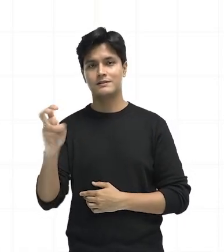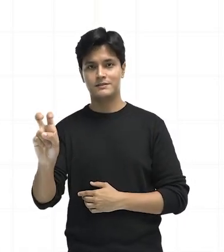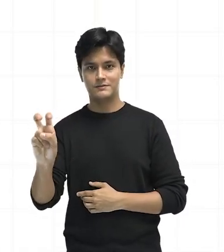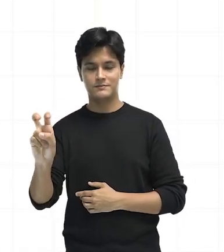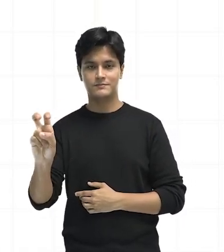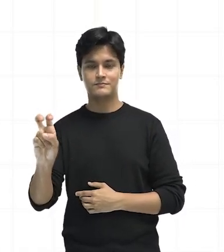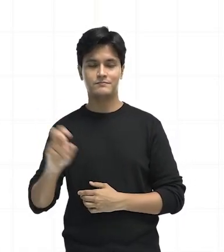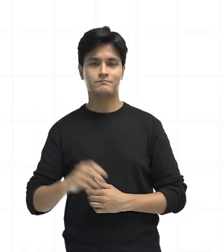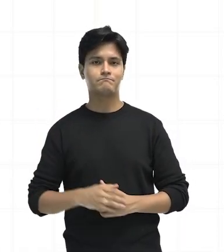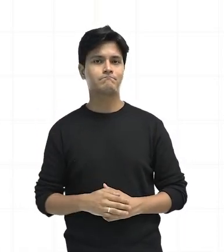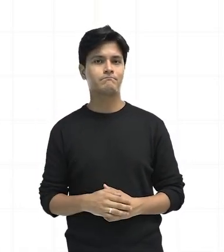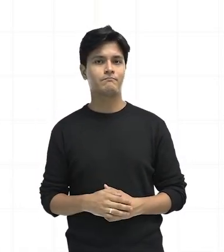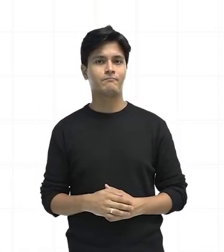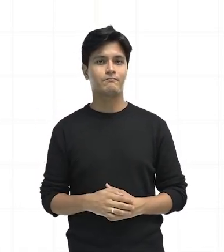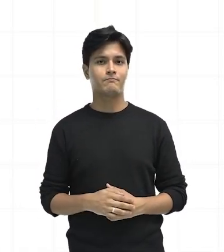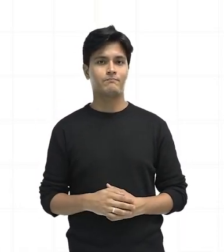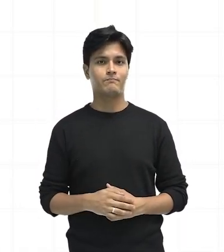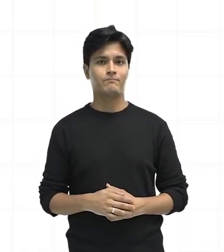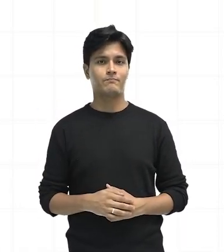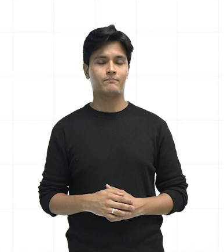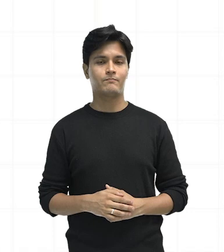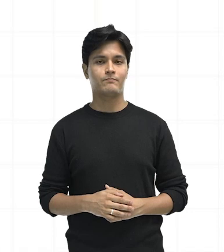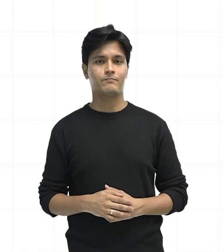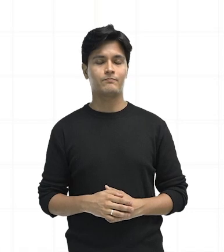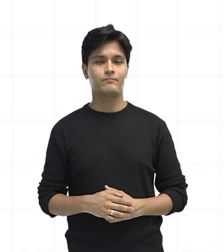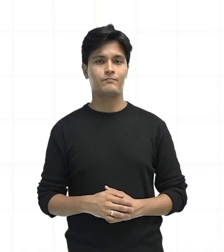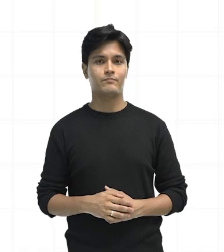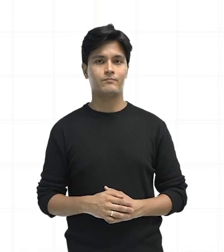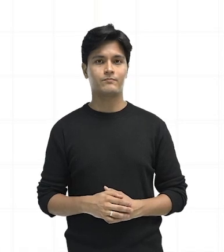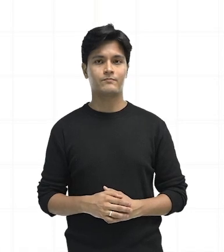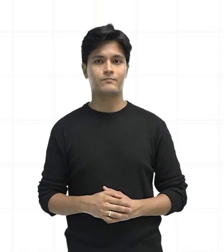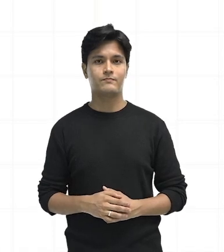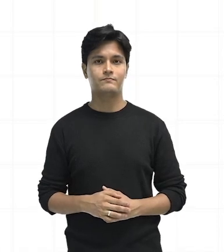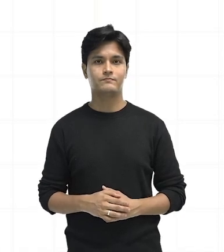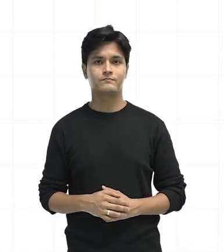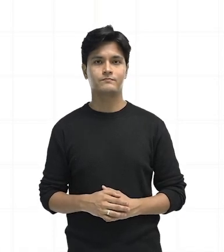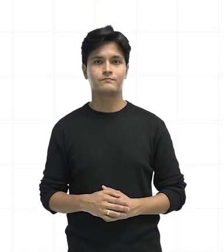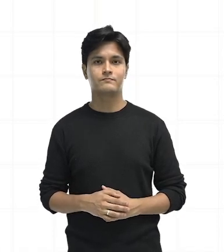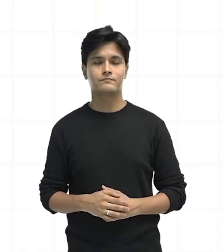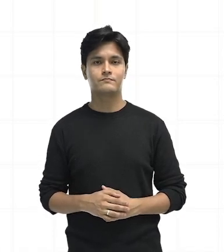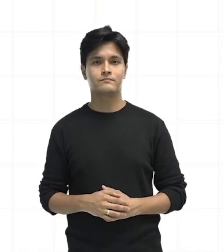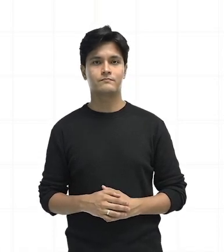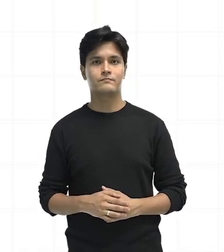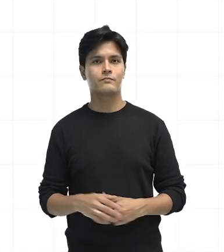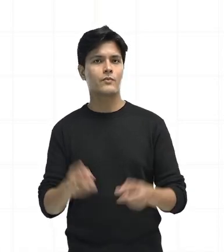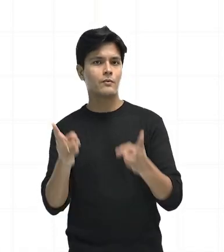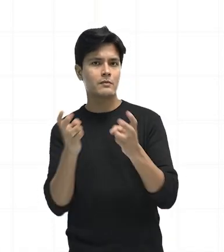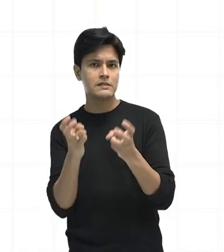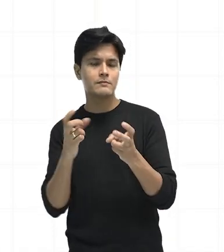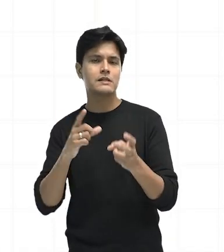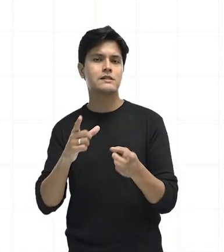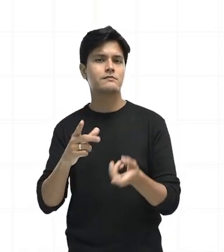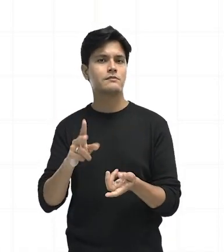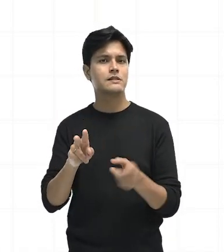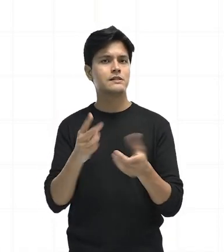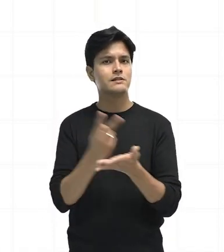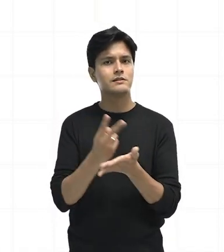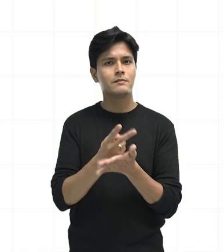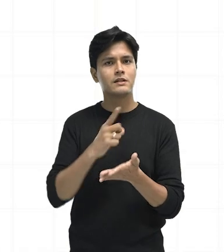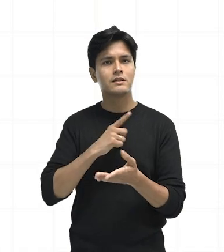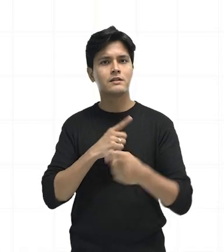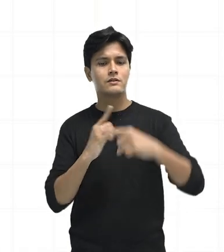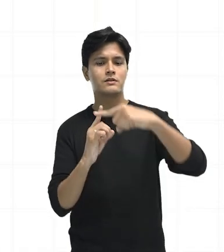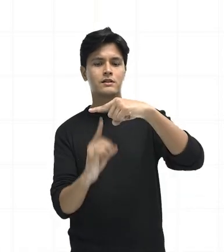0,25. Então, percebam que toda vez que eu tiver no denominador de uma fração